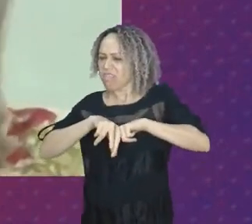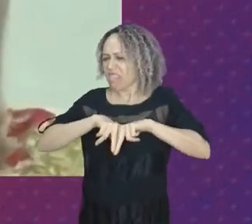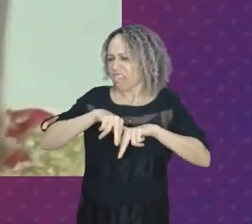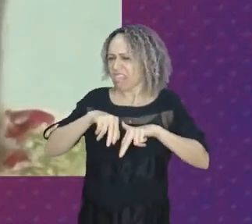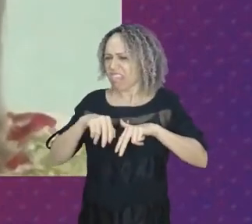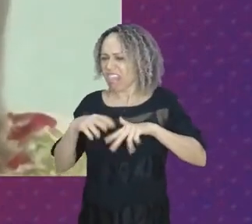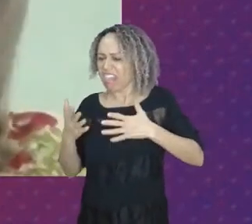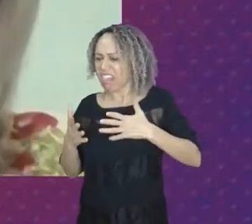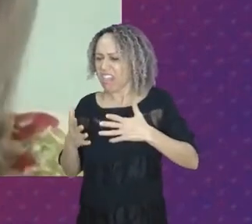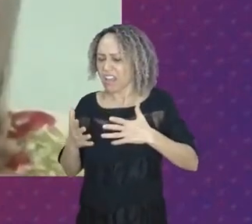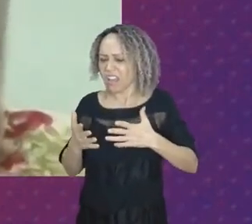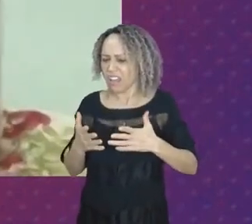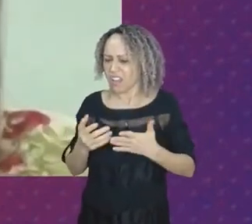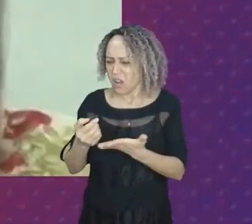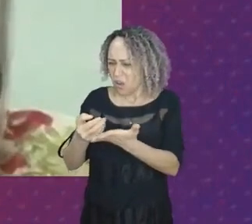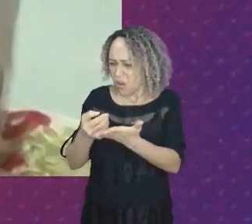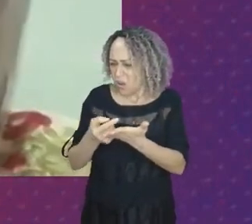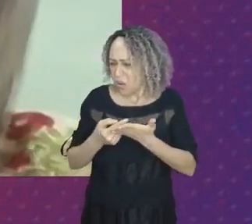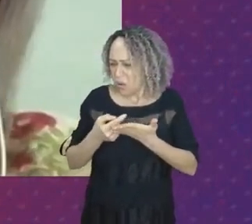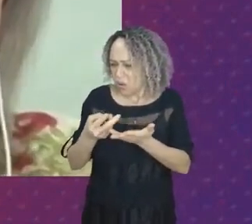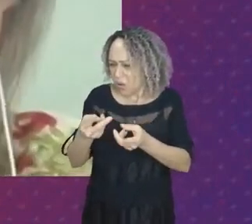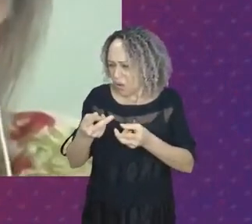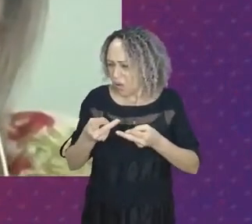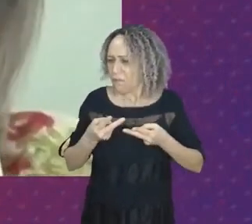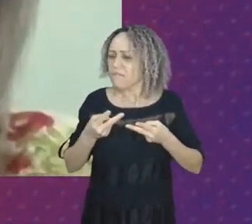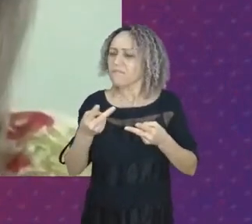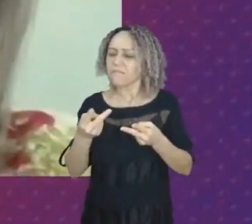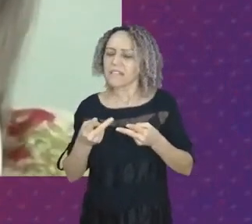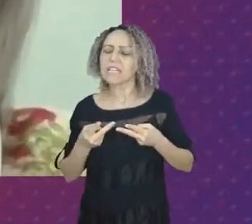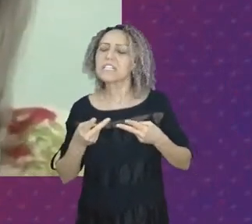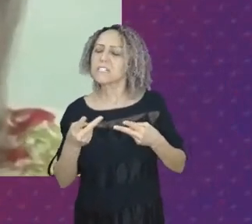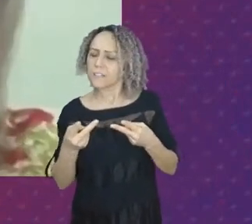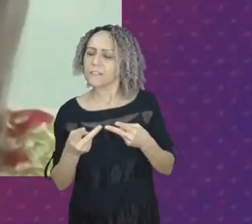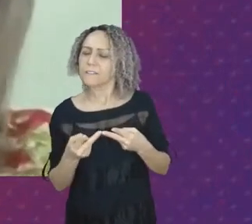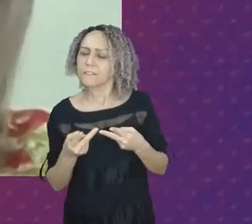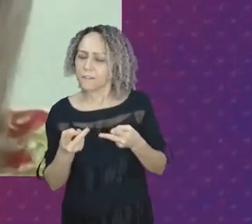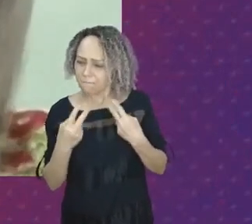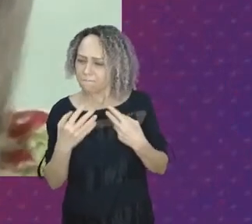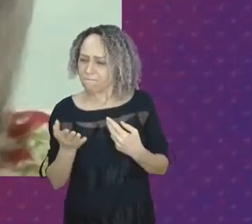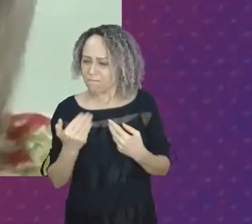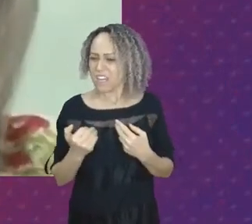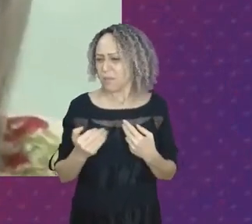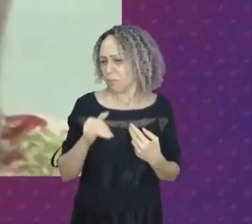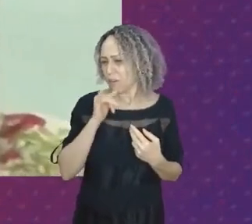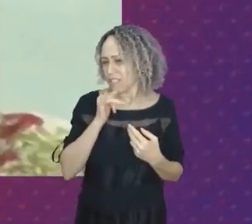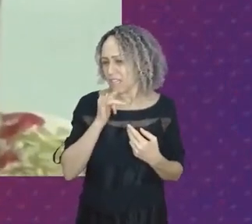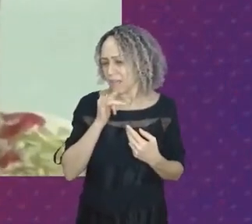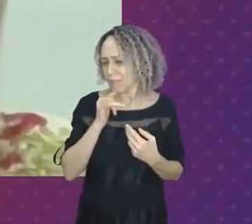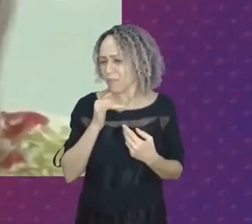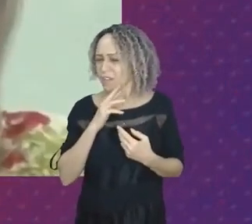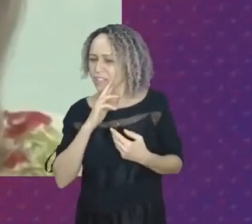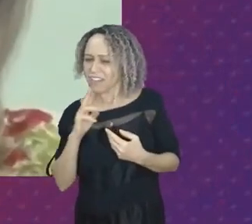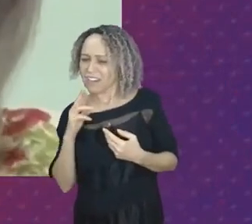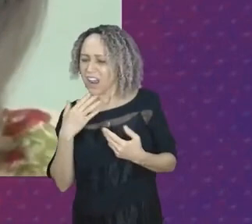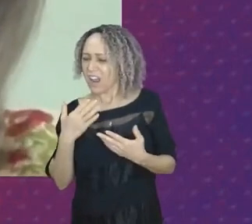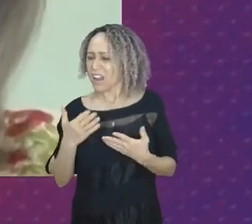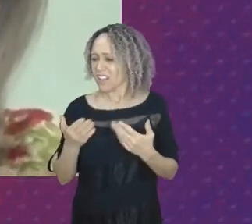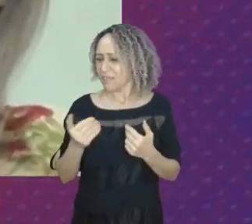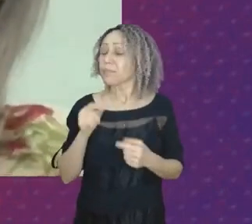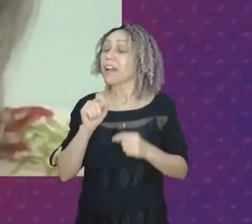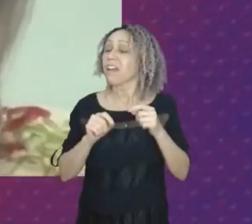com condicionantes à manutenção, perda ou ascensão do emprego, abordagens não desejadas com intenção